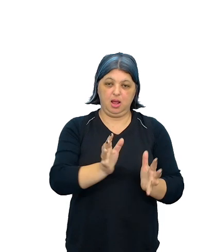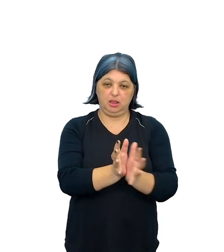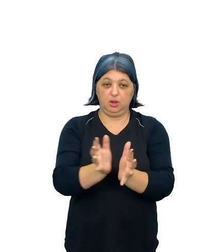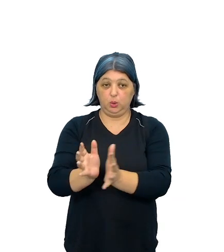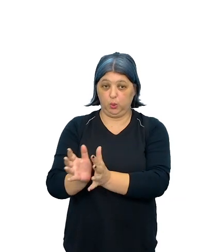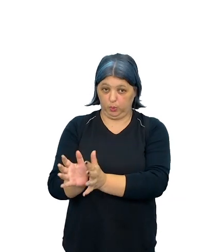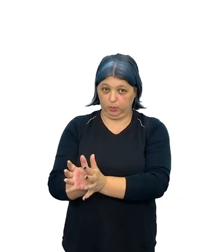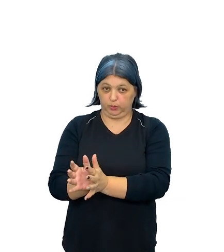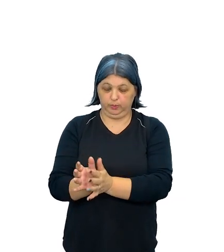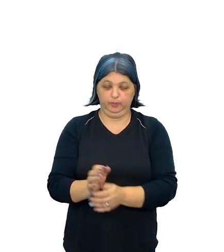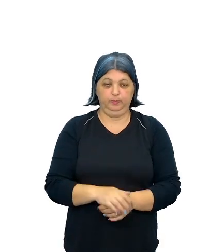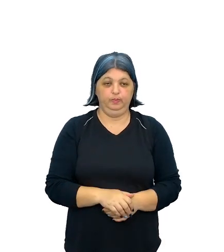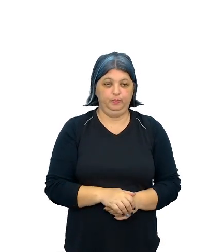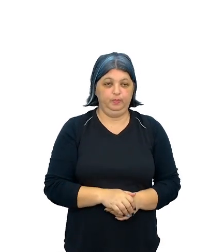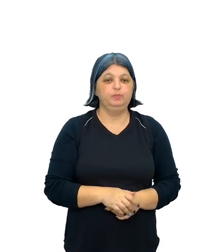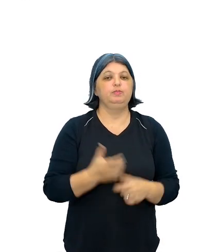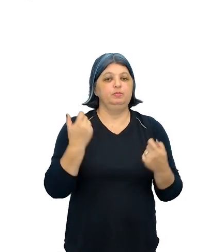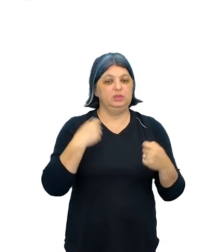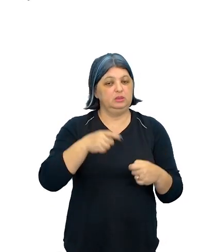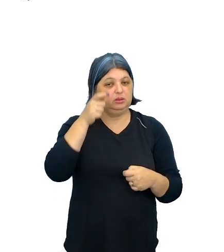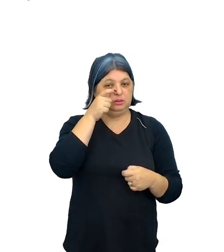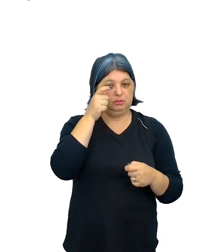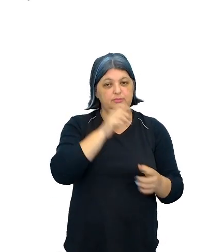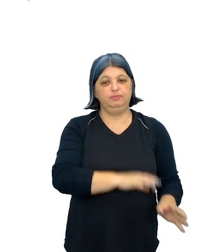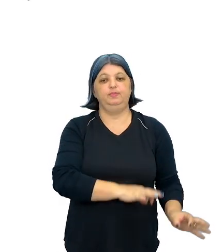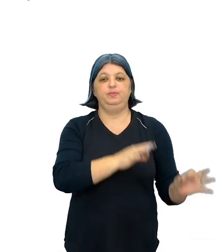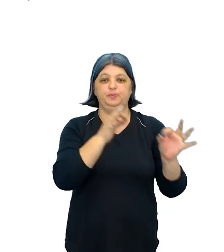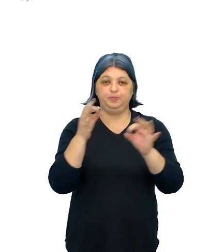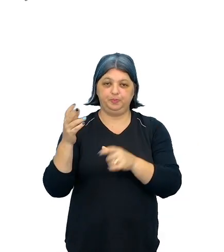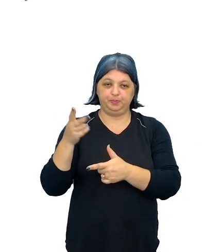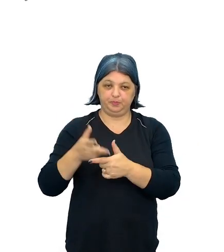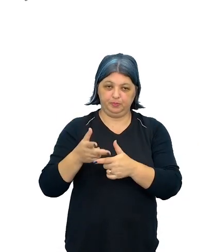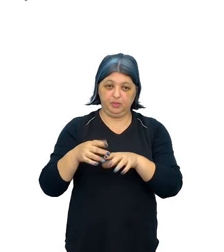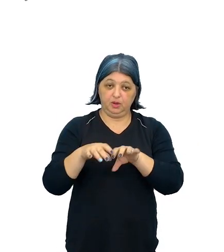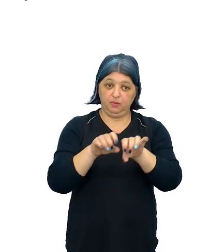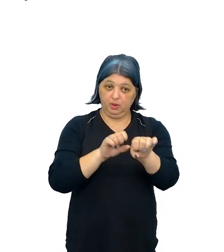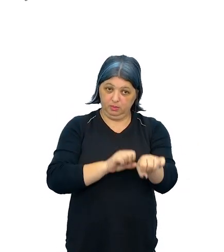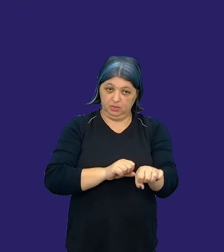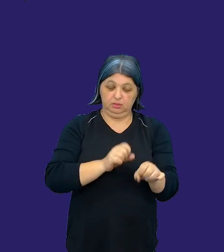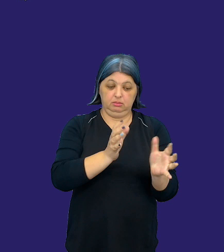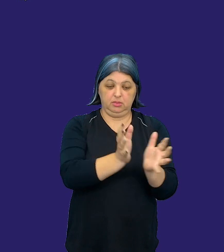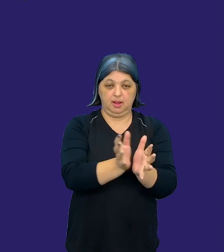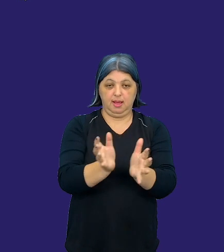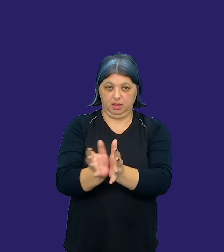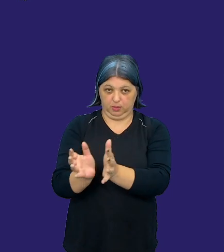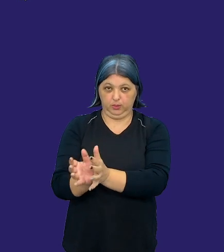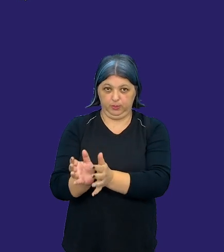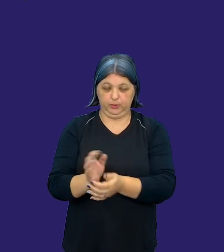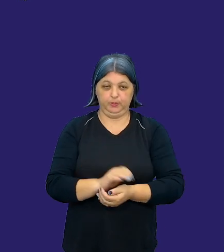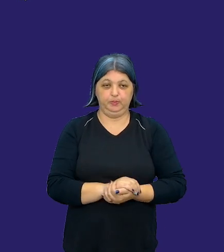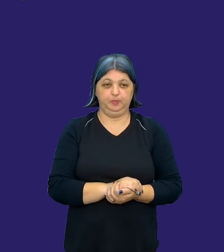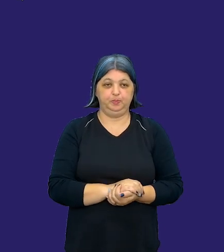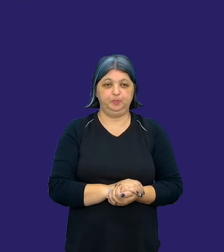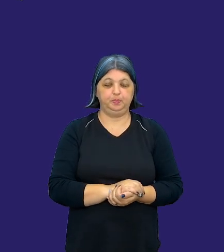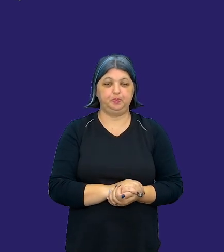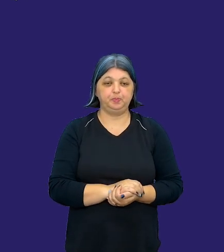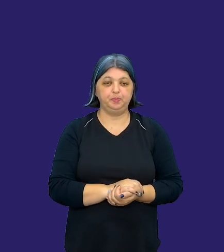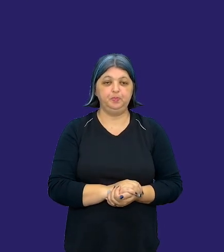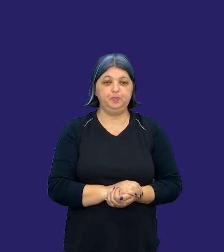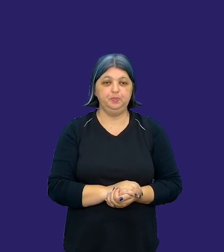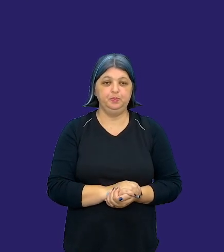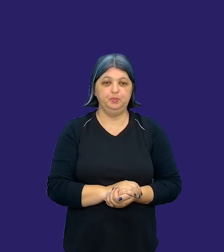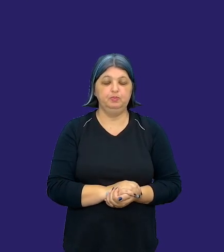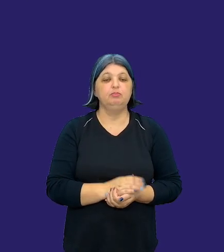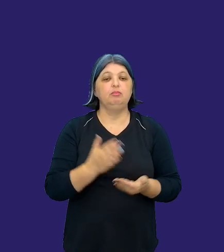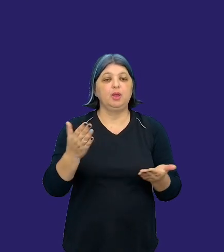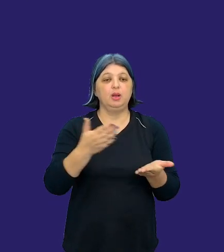Então, não deixem de assistir ao vídeo também de formação ano-séries, tá? Então, estamos, então,